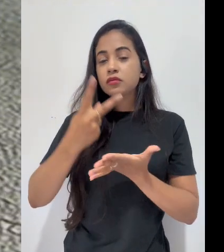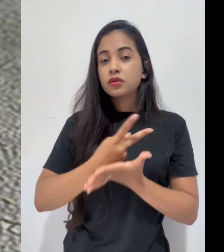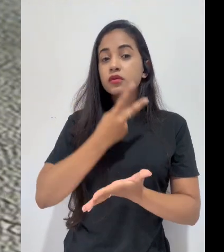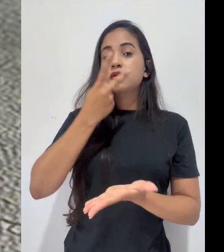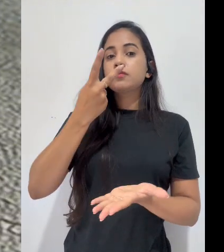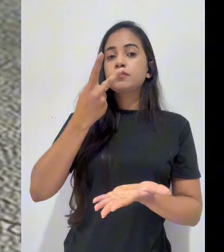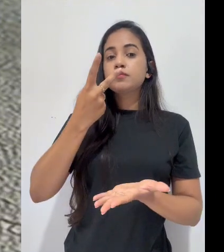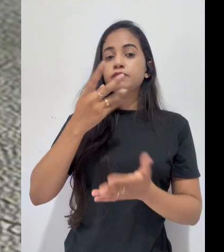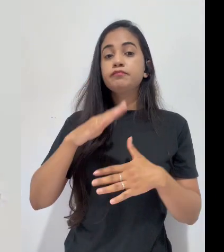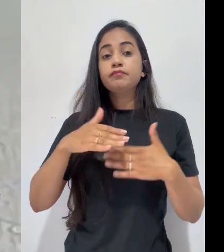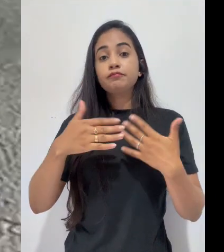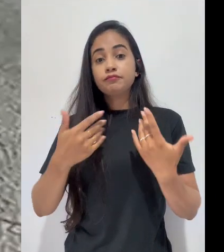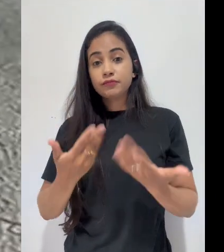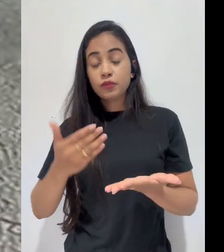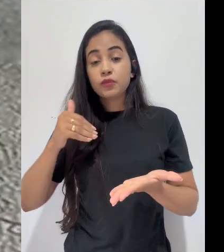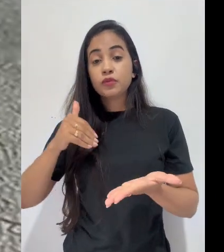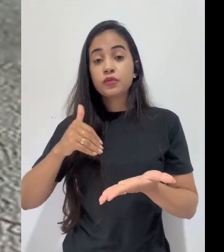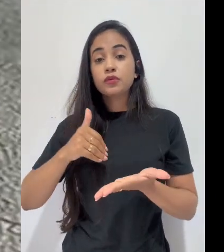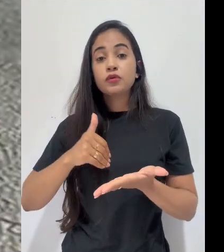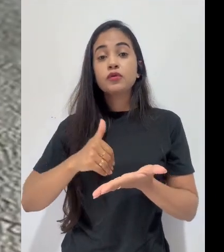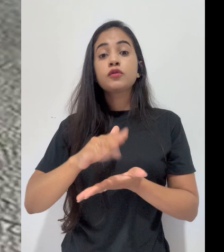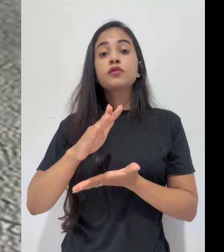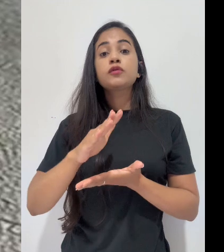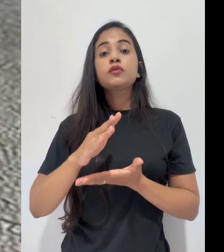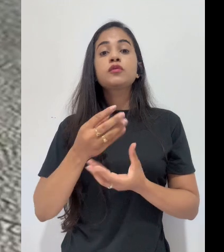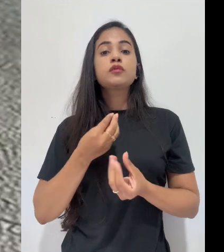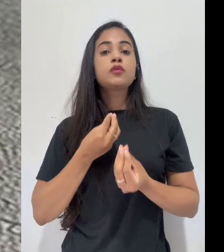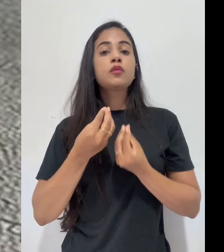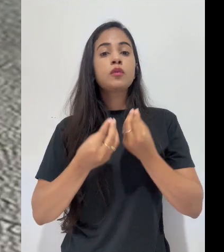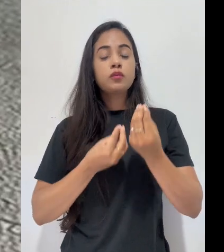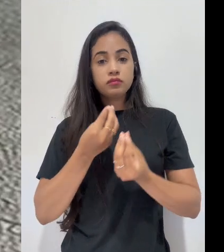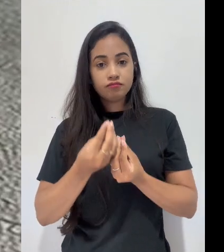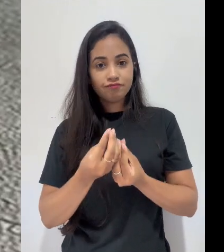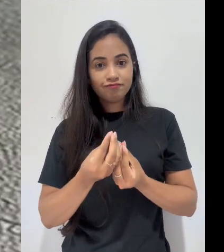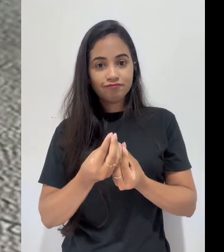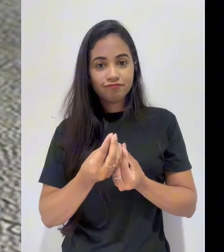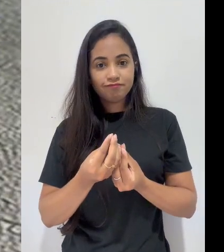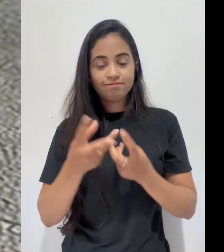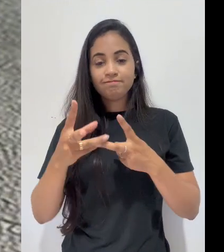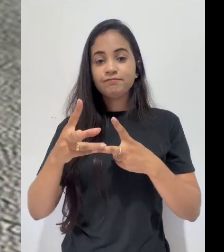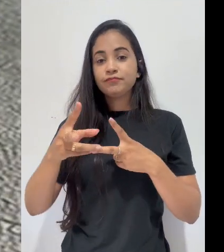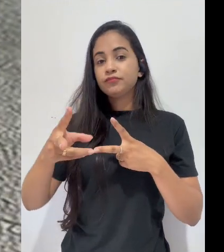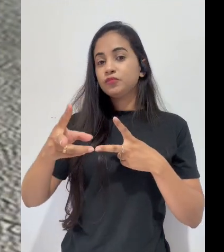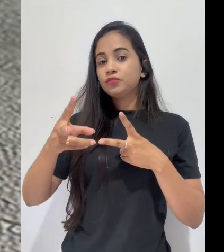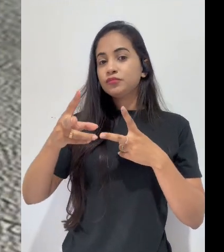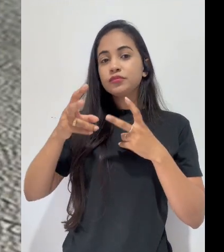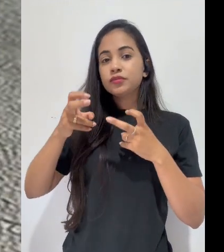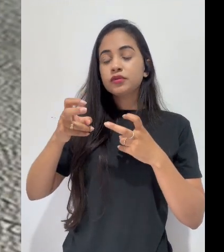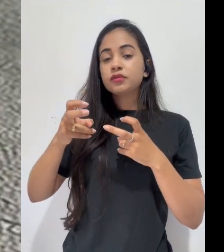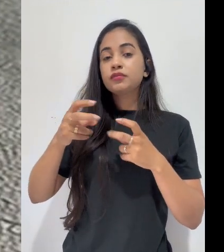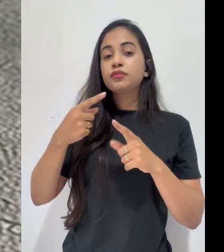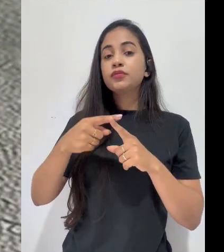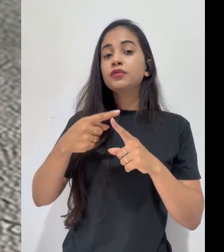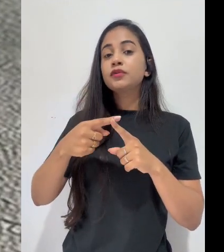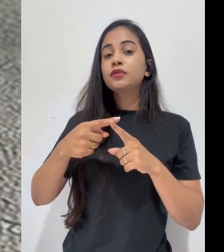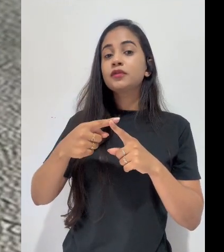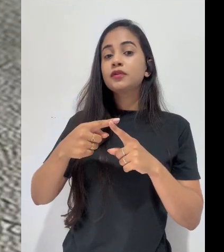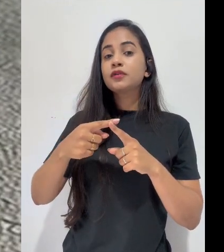procedia às alegações dele. Então a demissão ocorreu em moldes assim extremamente